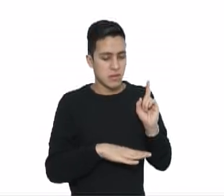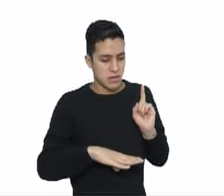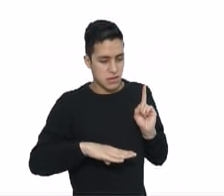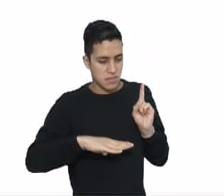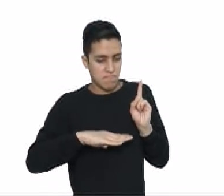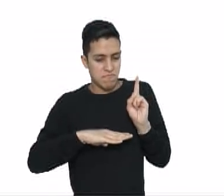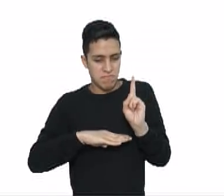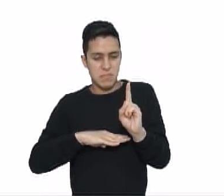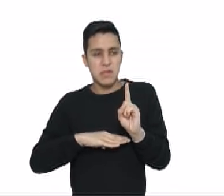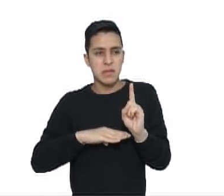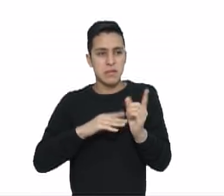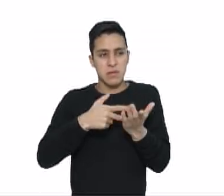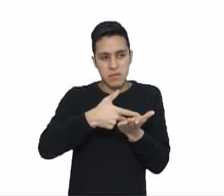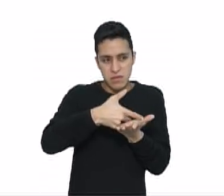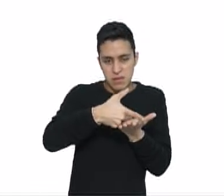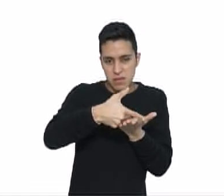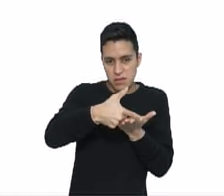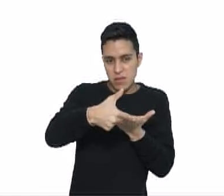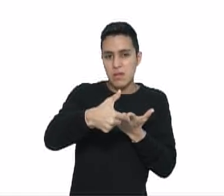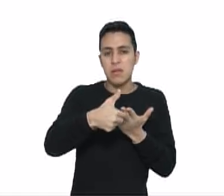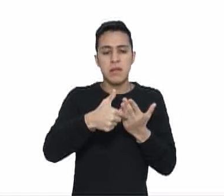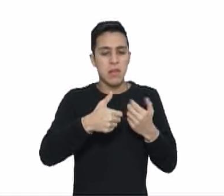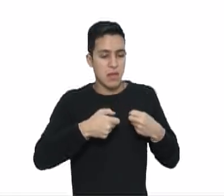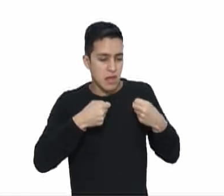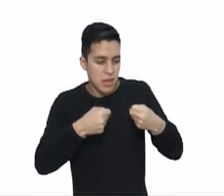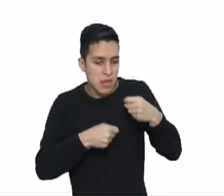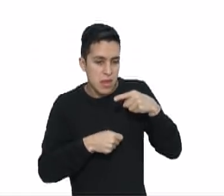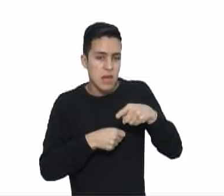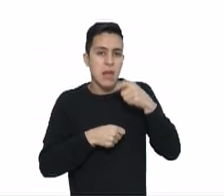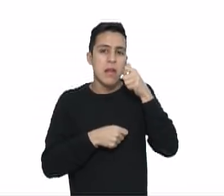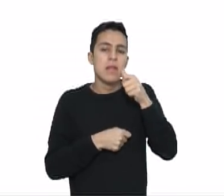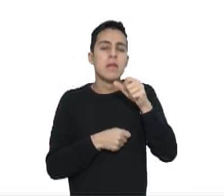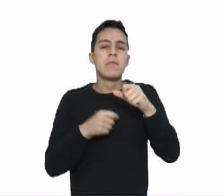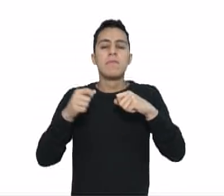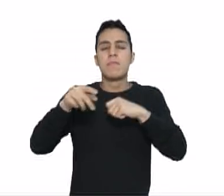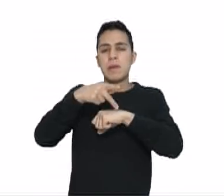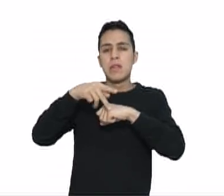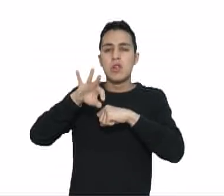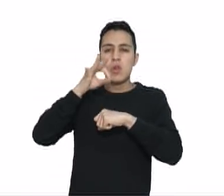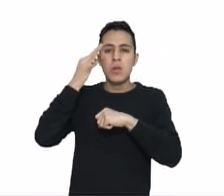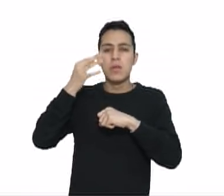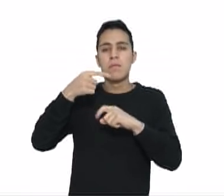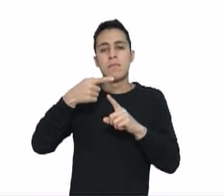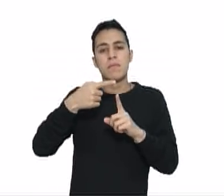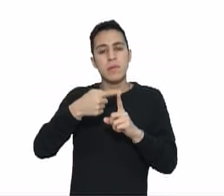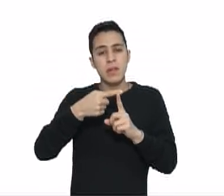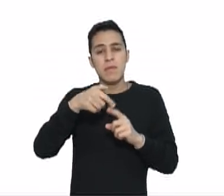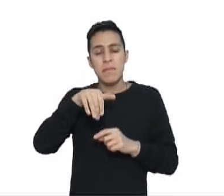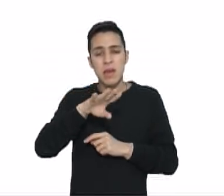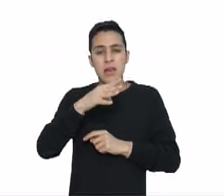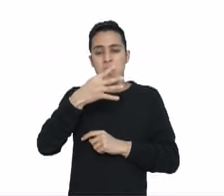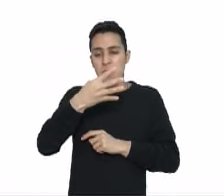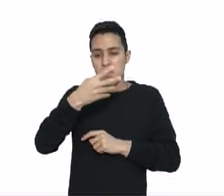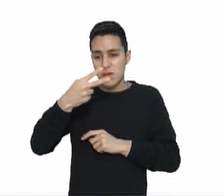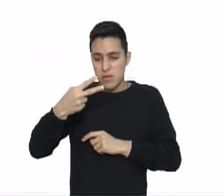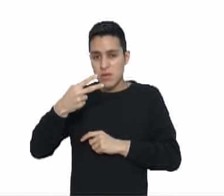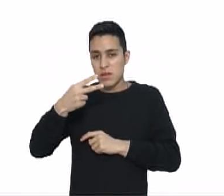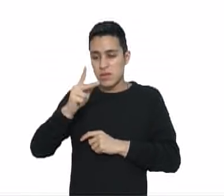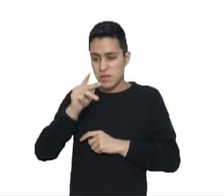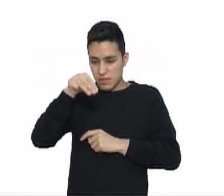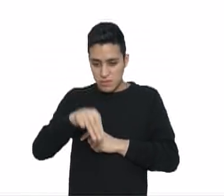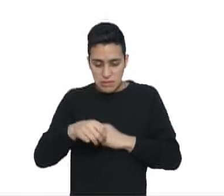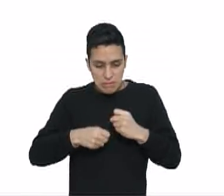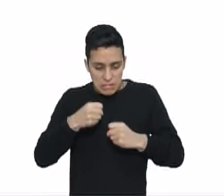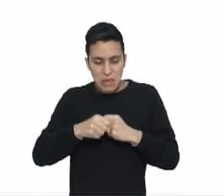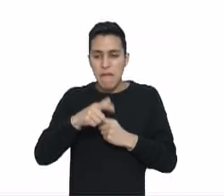estádio olímpico, se arrastando, essa maratonista suíça, depois de mais de 42 quilômetros de corrida no calor,